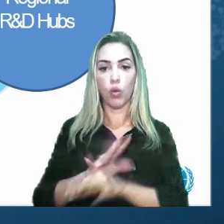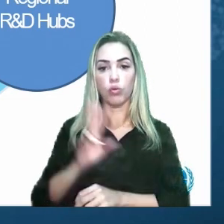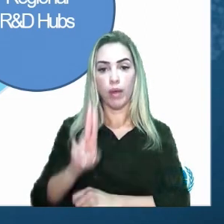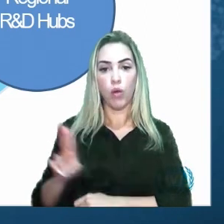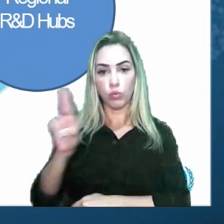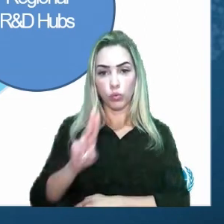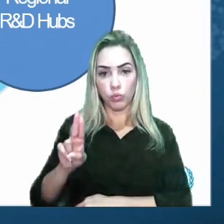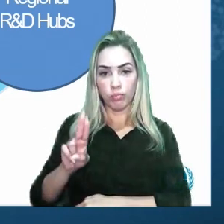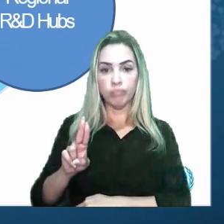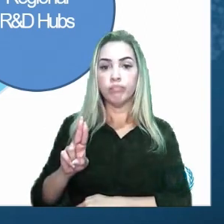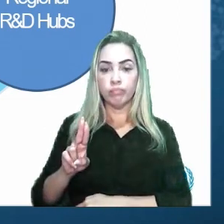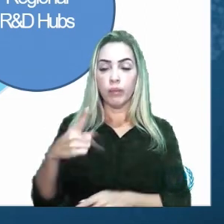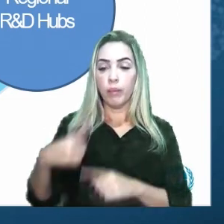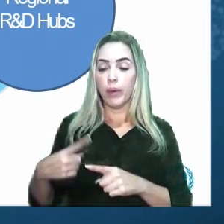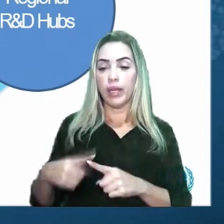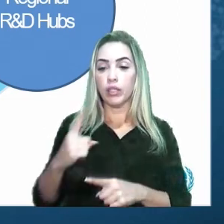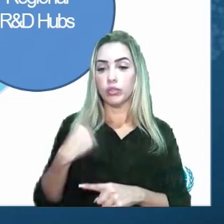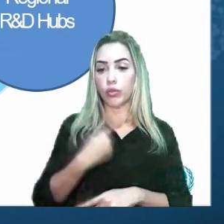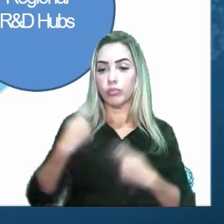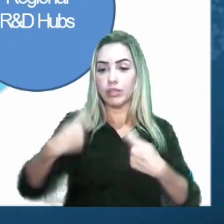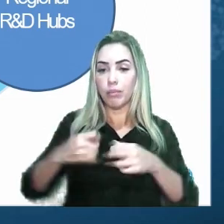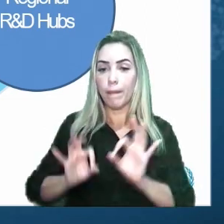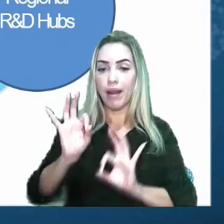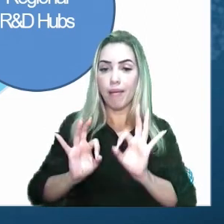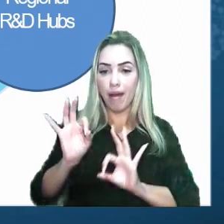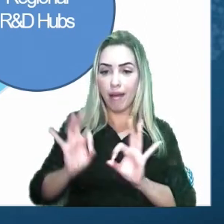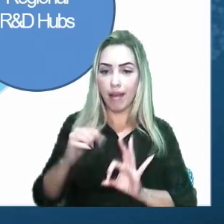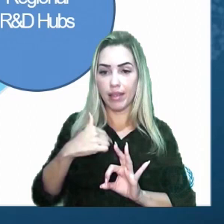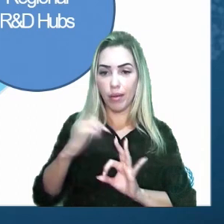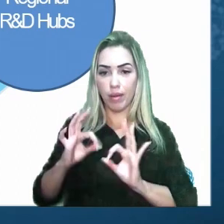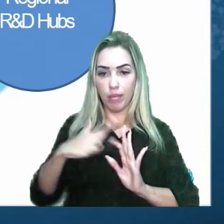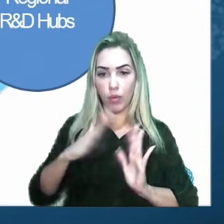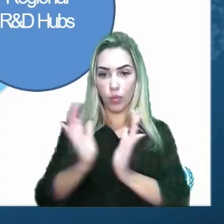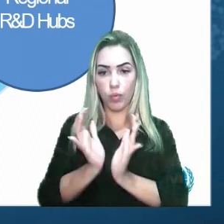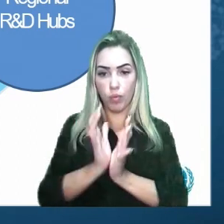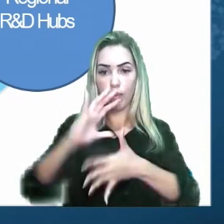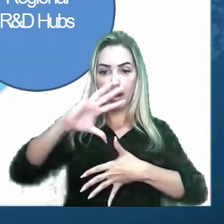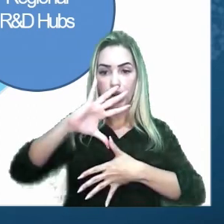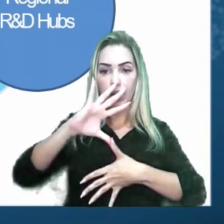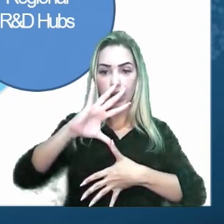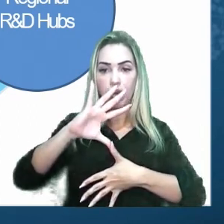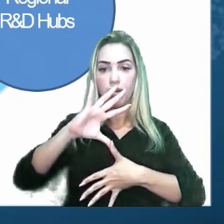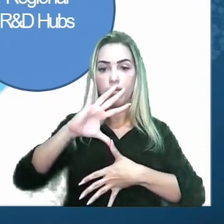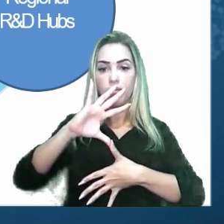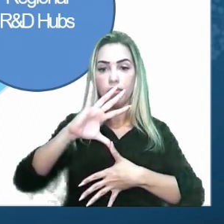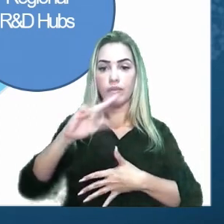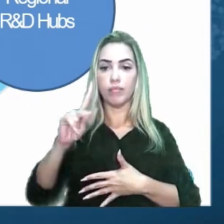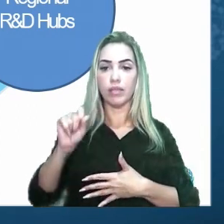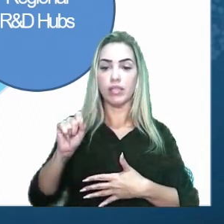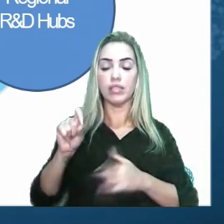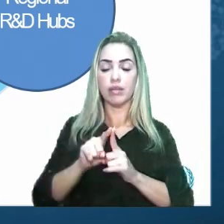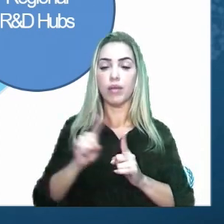Porque nós tivemos que preparar, eu preparei com o meu grupo na América Latina, a PAF e o IVI prepararam